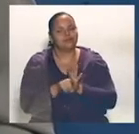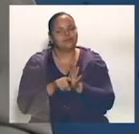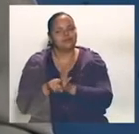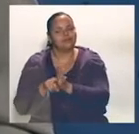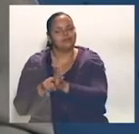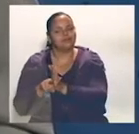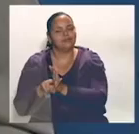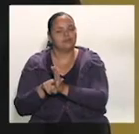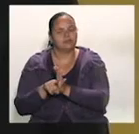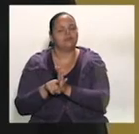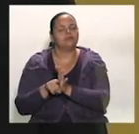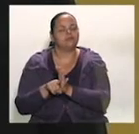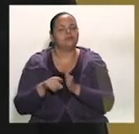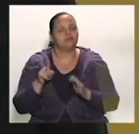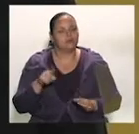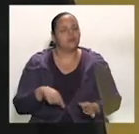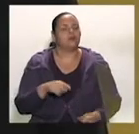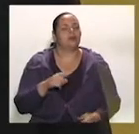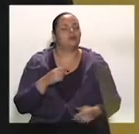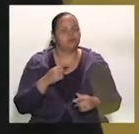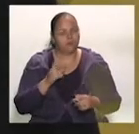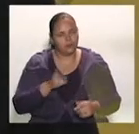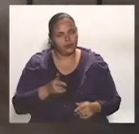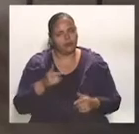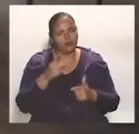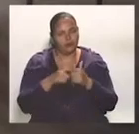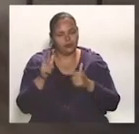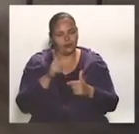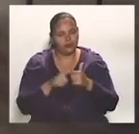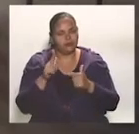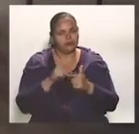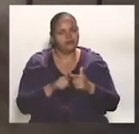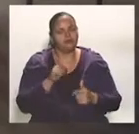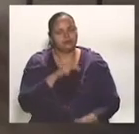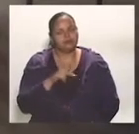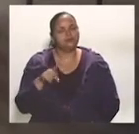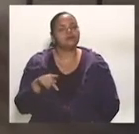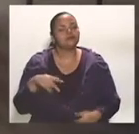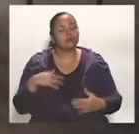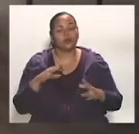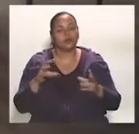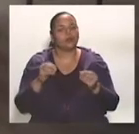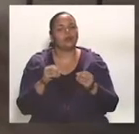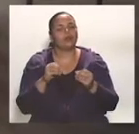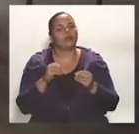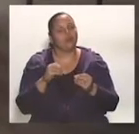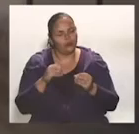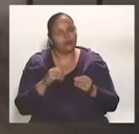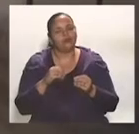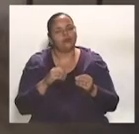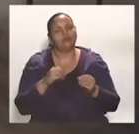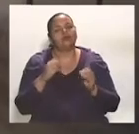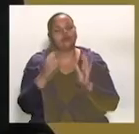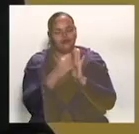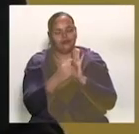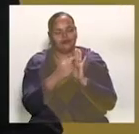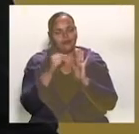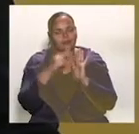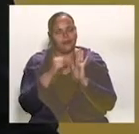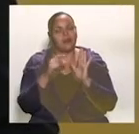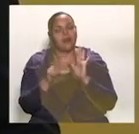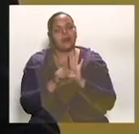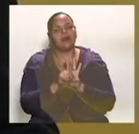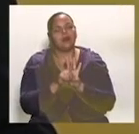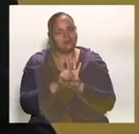E aí? Esse é o mesmo problema, professor, de todos os códigos de leis